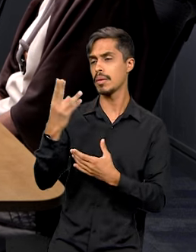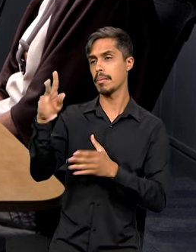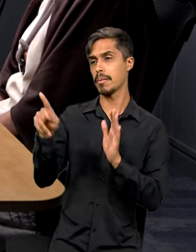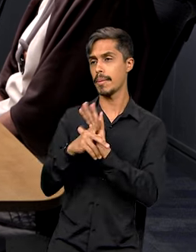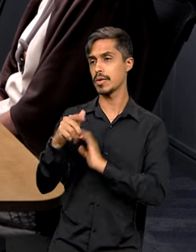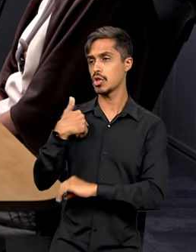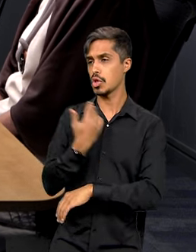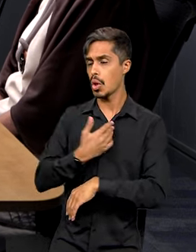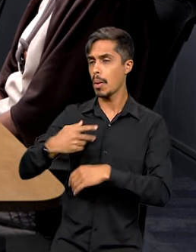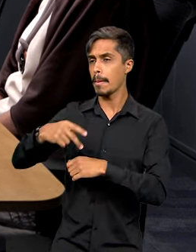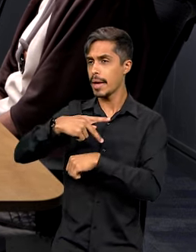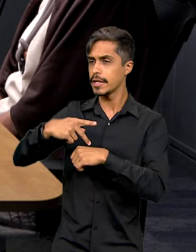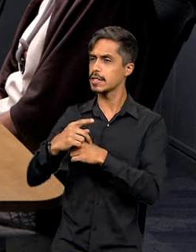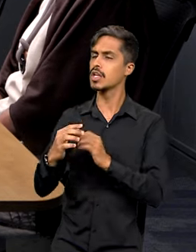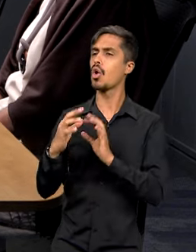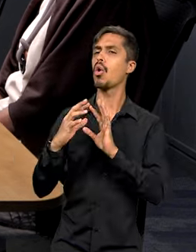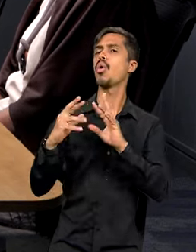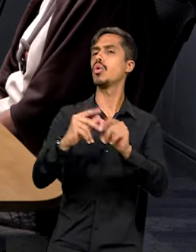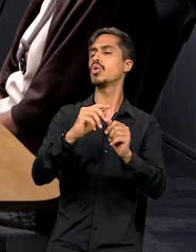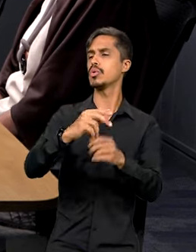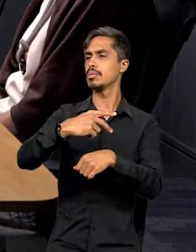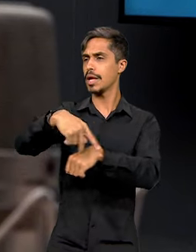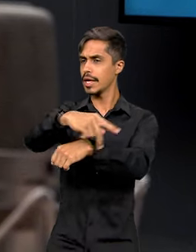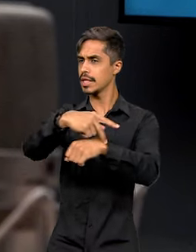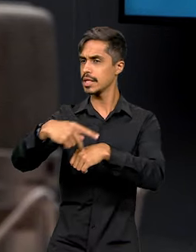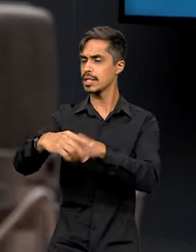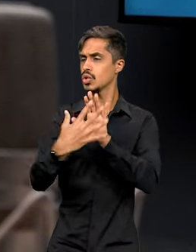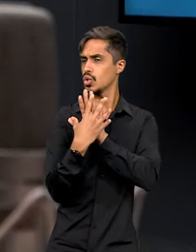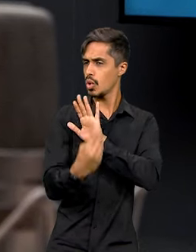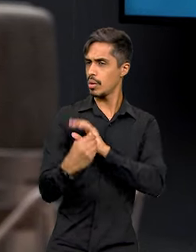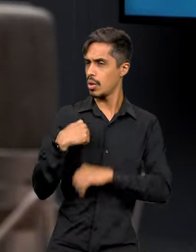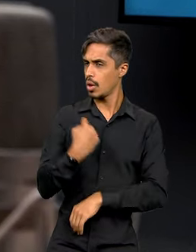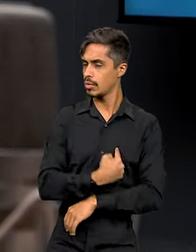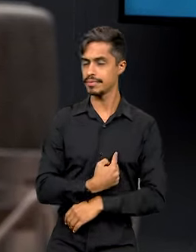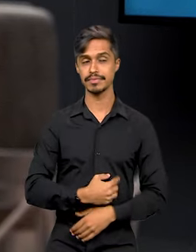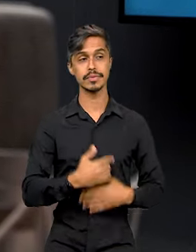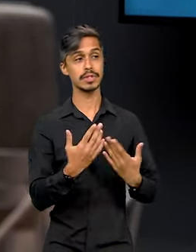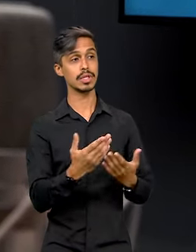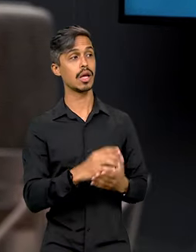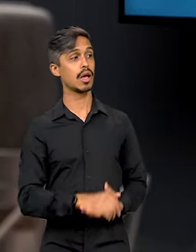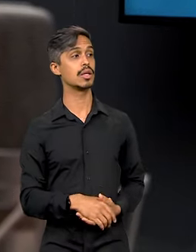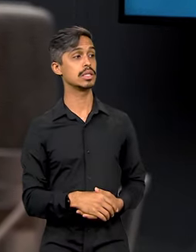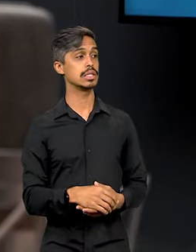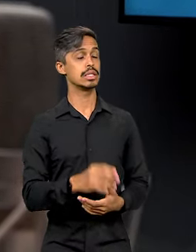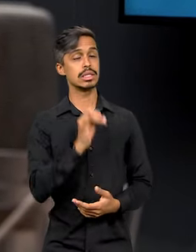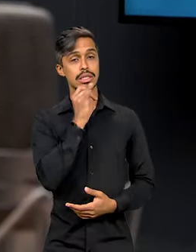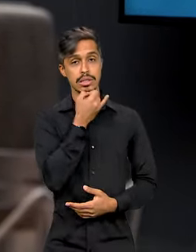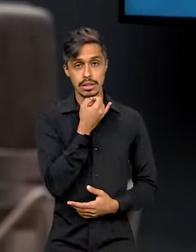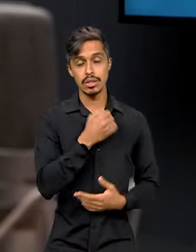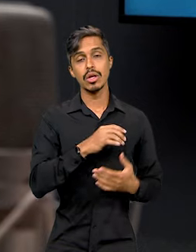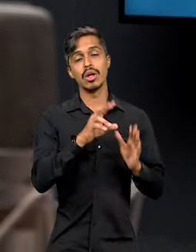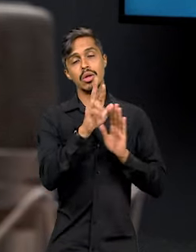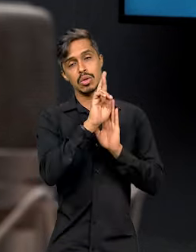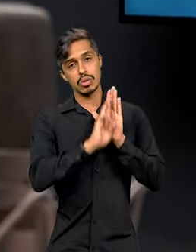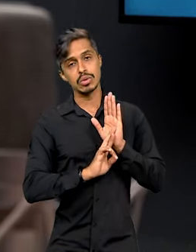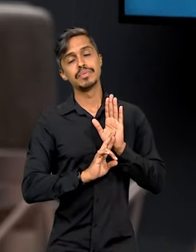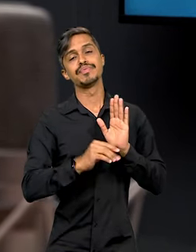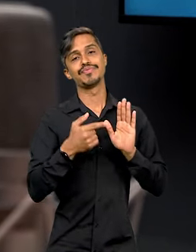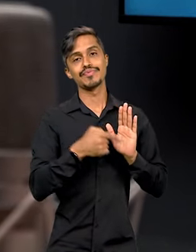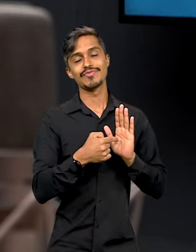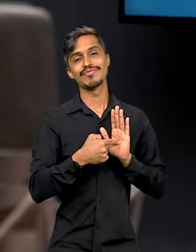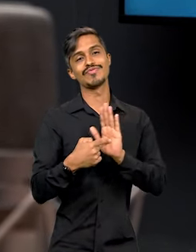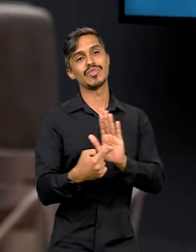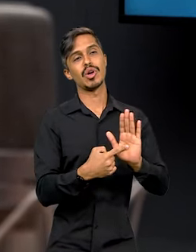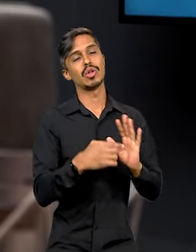país é uma referência para outros países olha os datos do Sofi nos mostram lamentavelmente num contexto Global